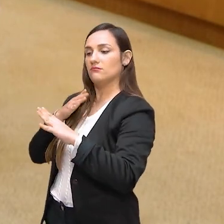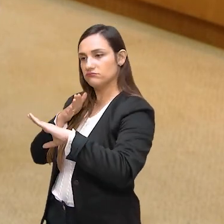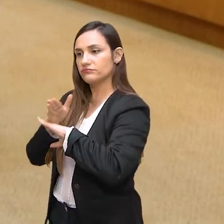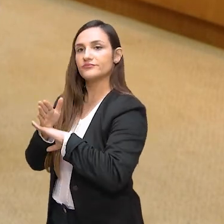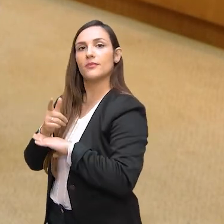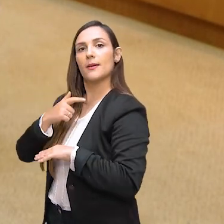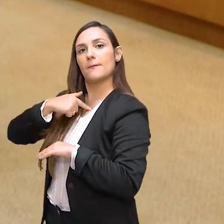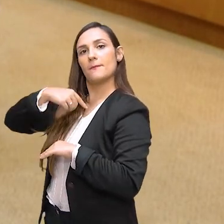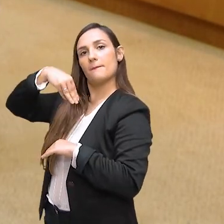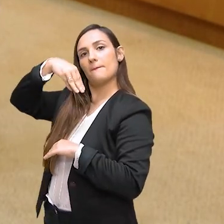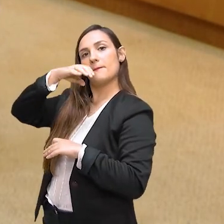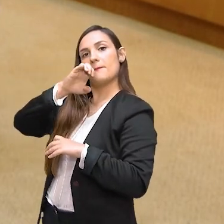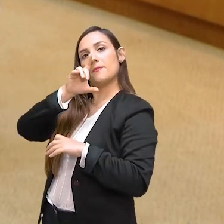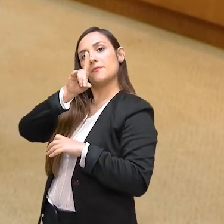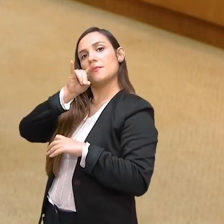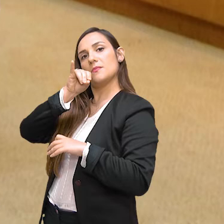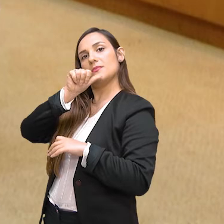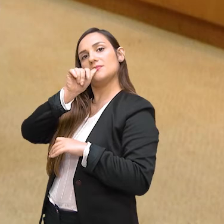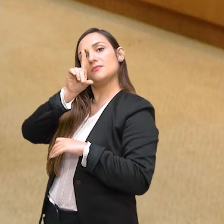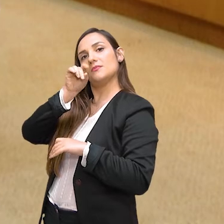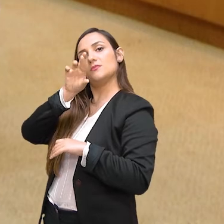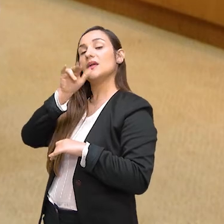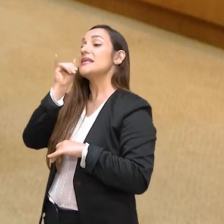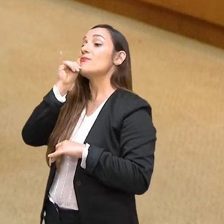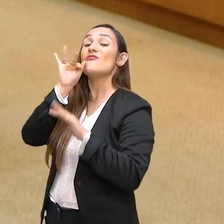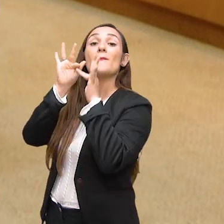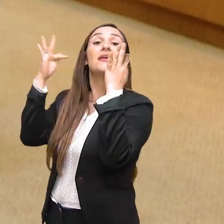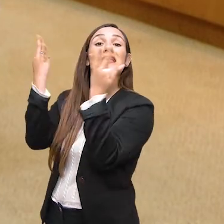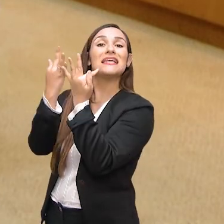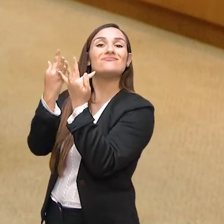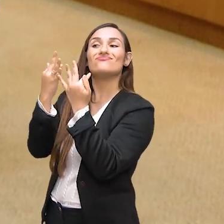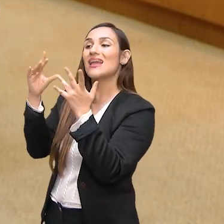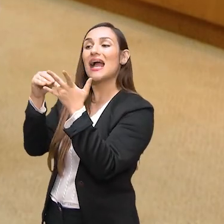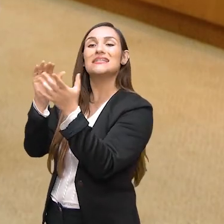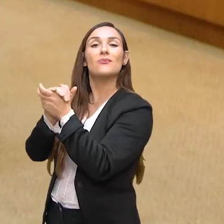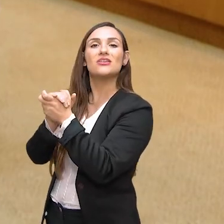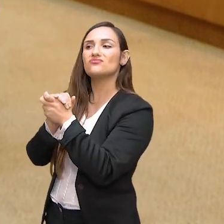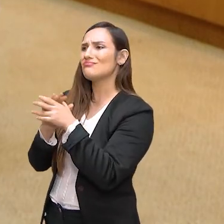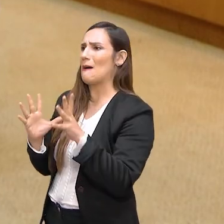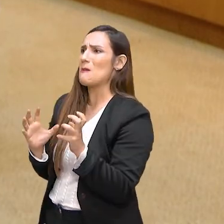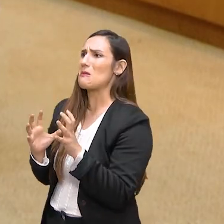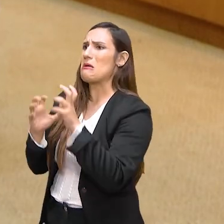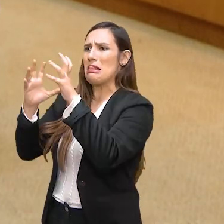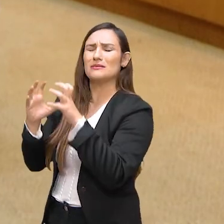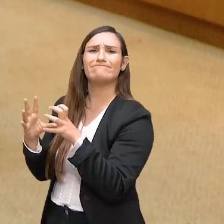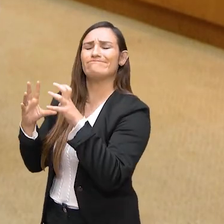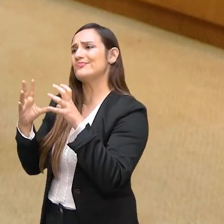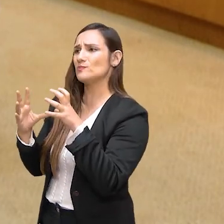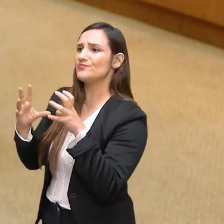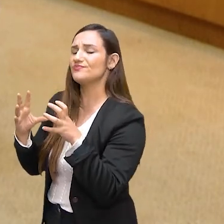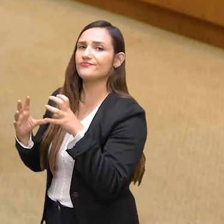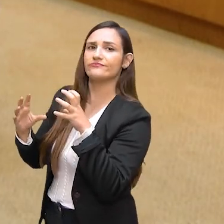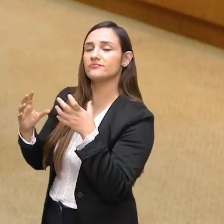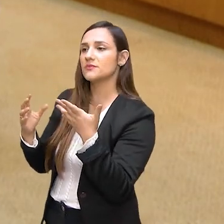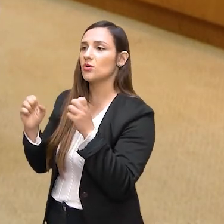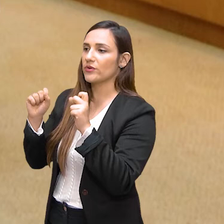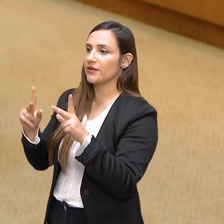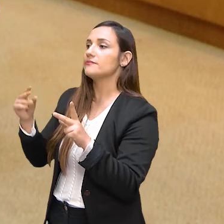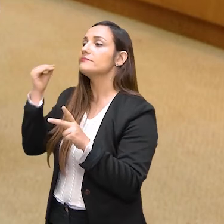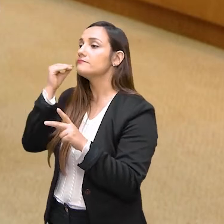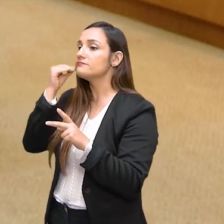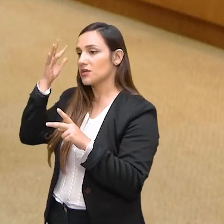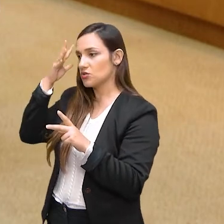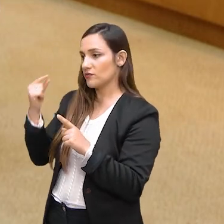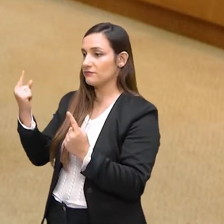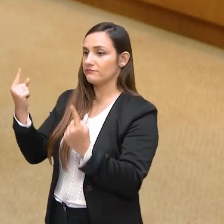qualquer problema. Então, é muito comum na área de família, né? Os casais entram em atrito e às vezes, muitas vezes, por